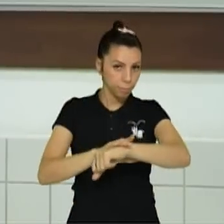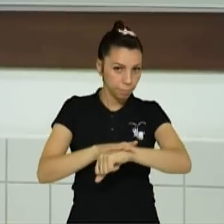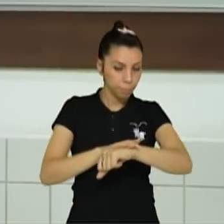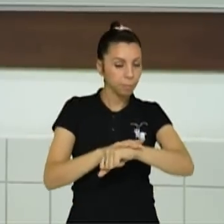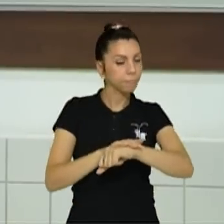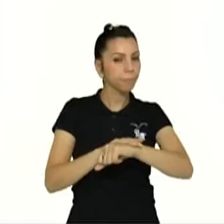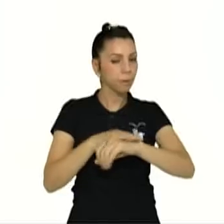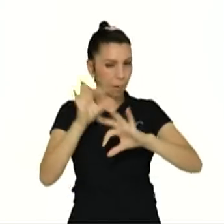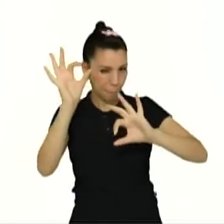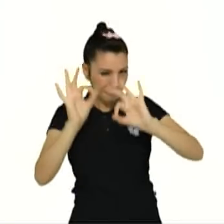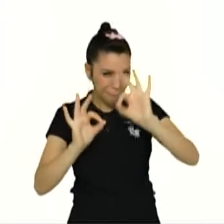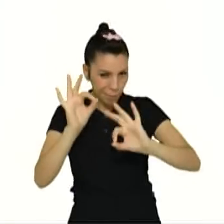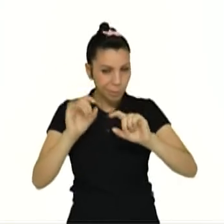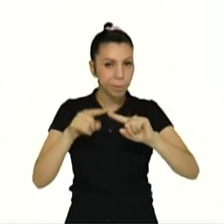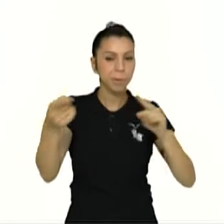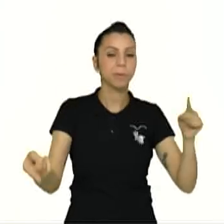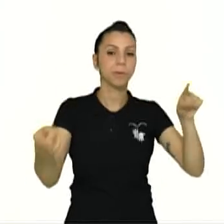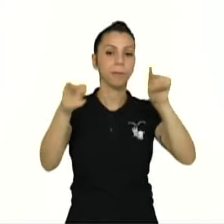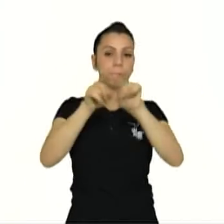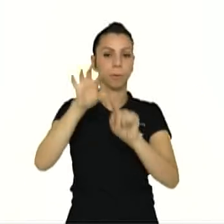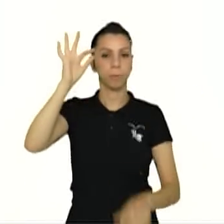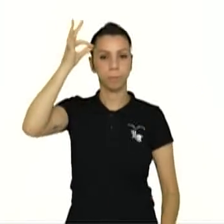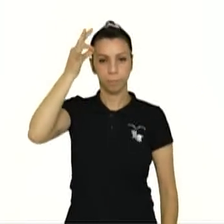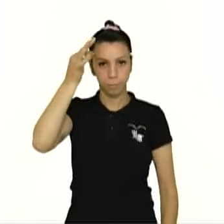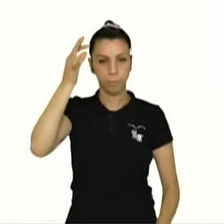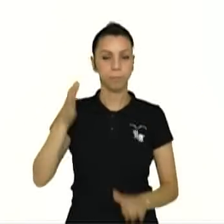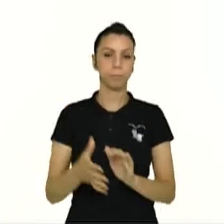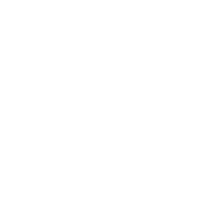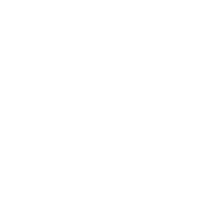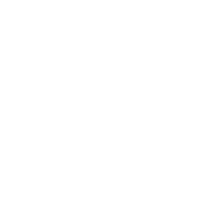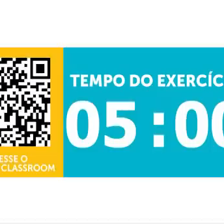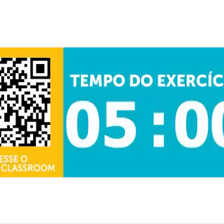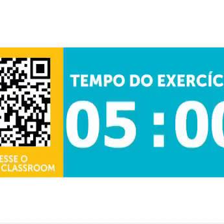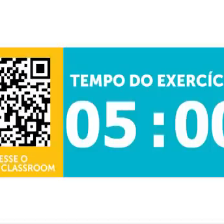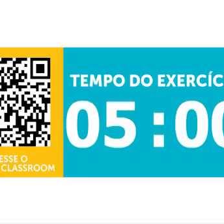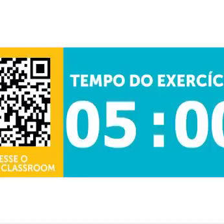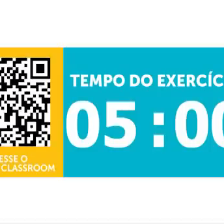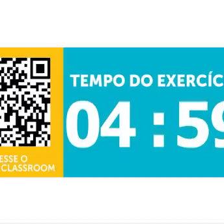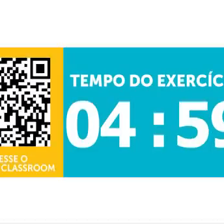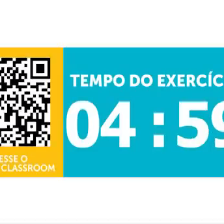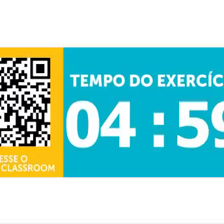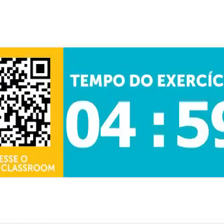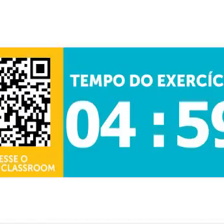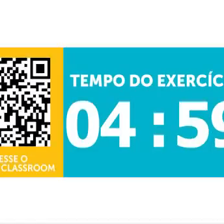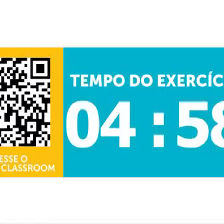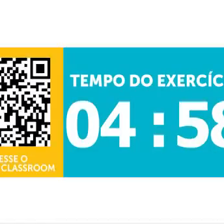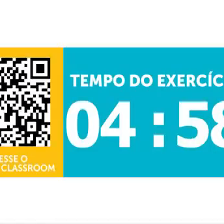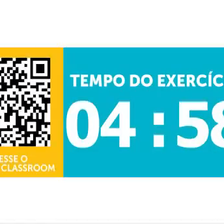caprichem e a gente já volta para a correção.